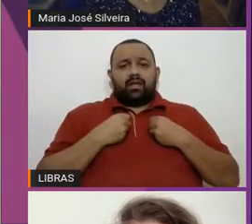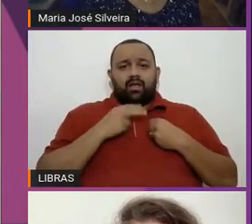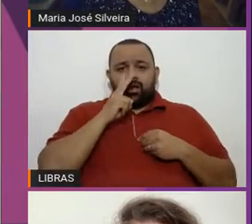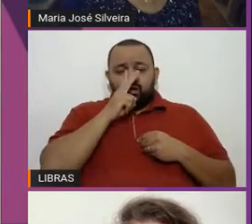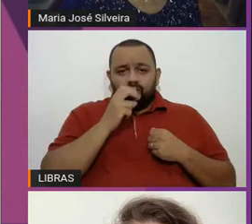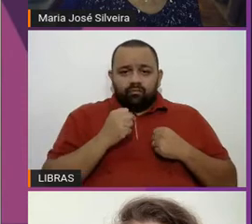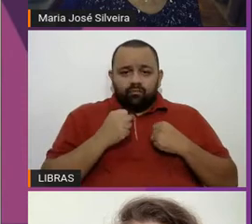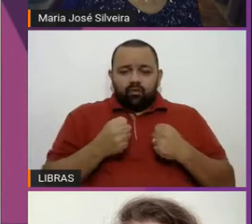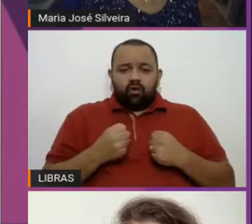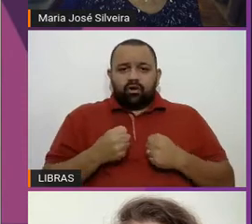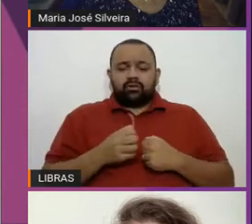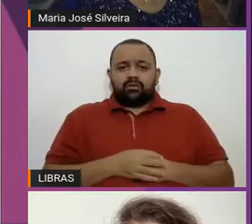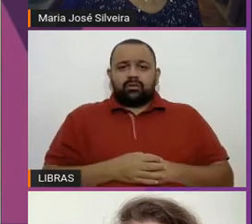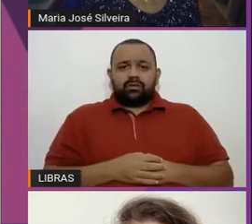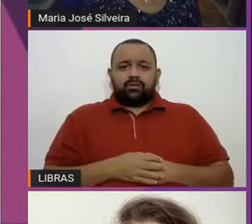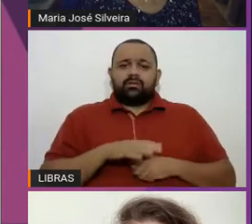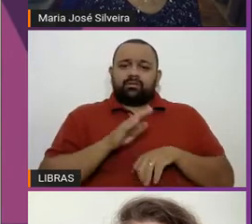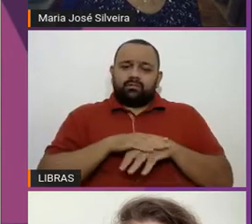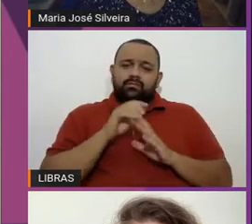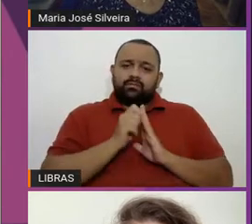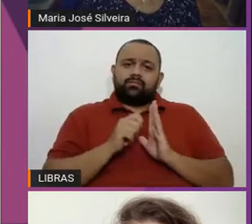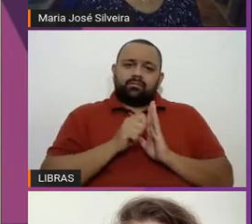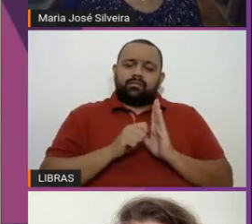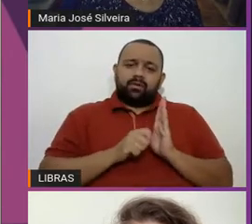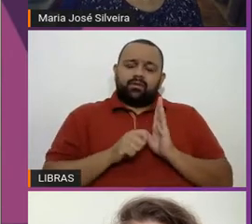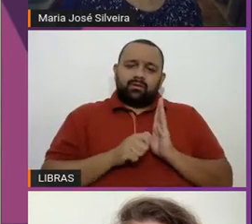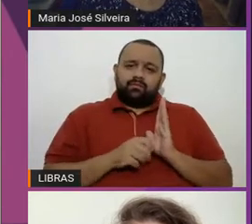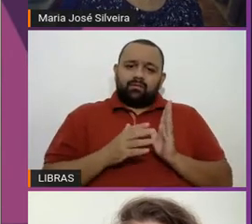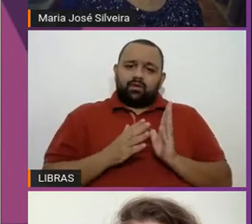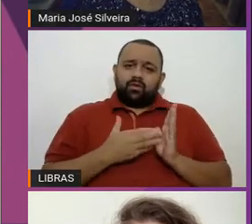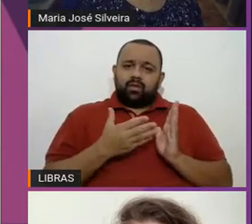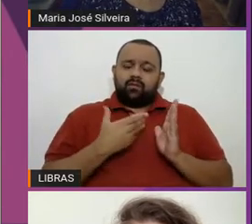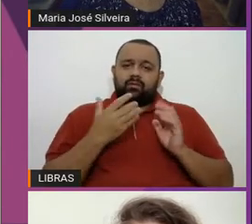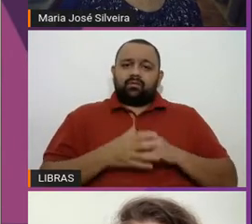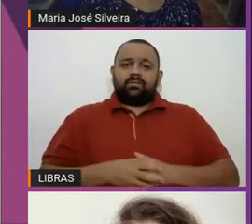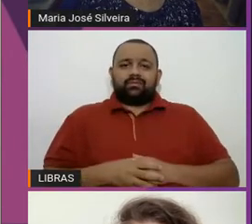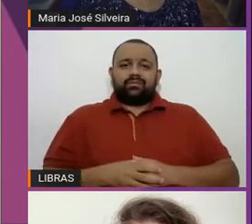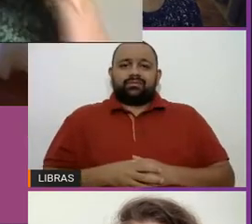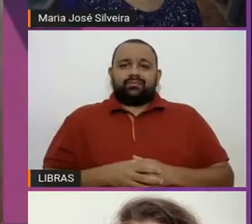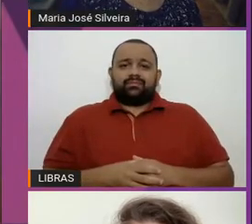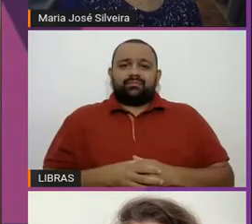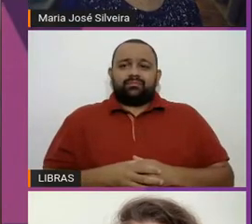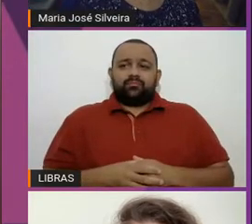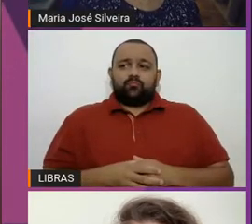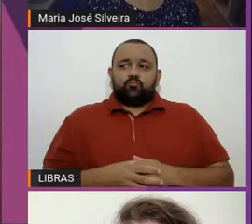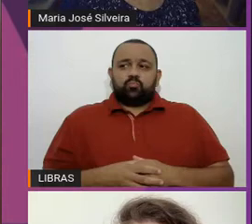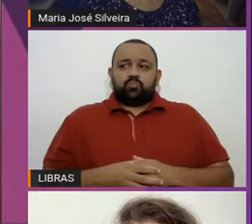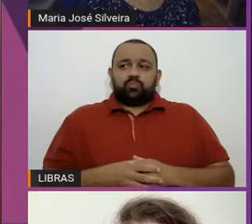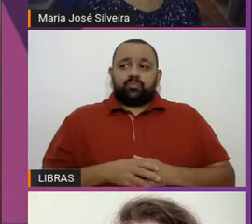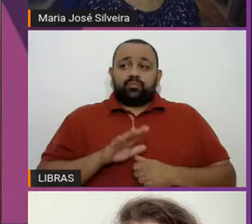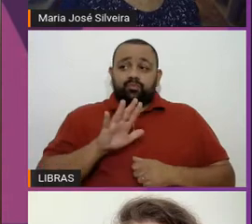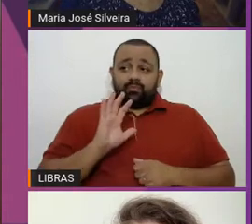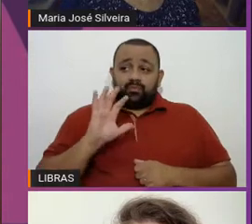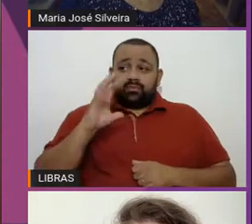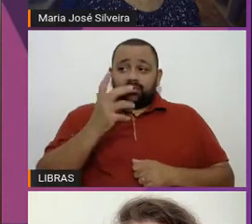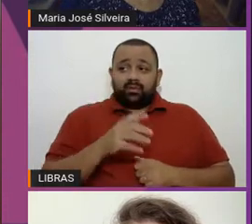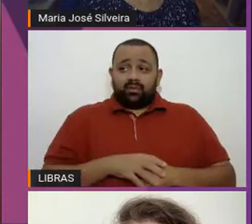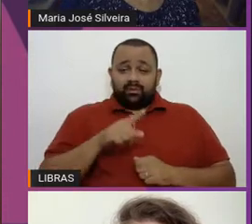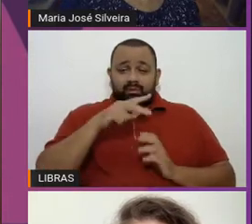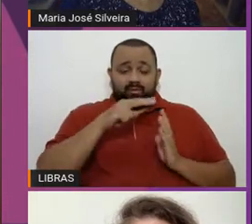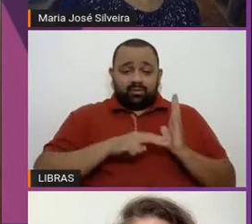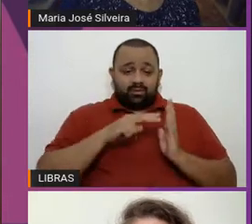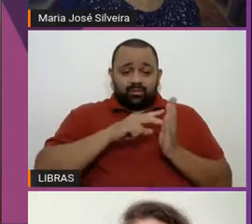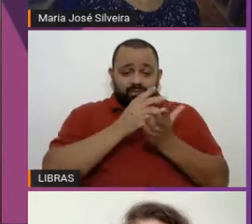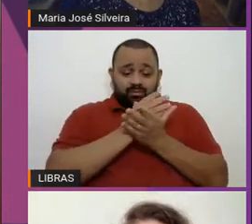é para escrever esse livro é isso aparece no trecho que você leu